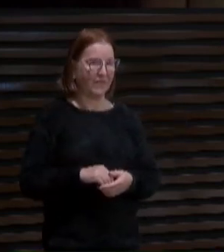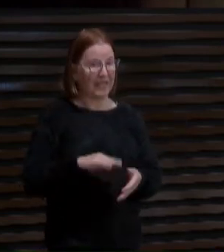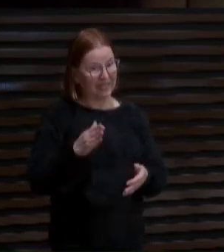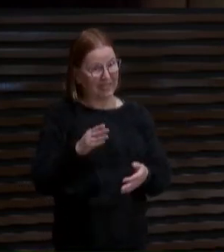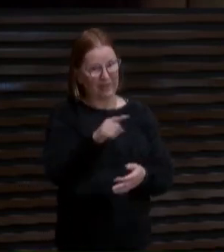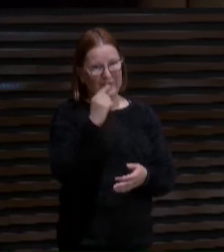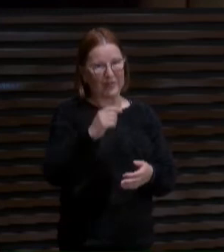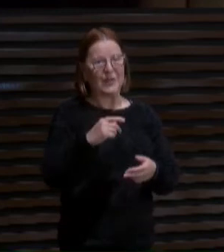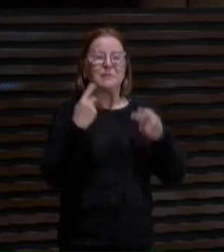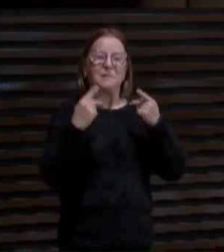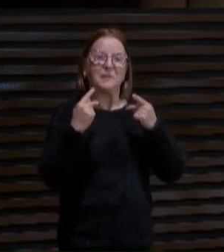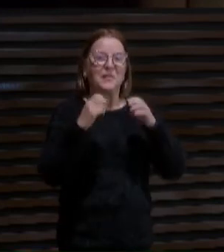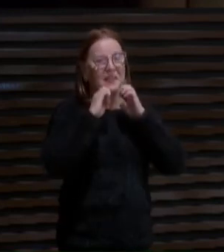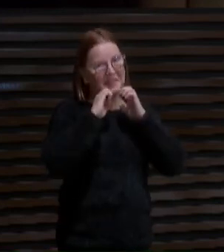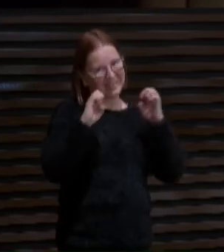palavras